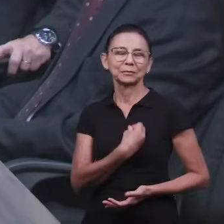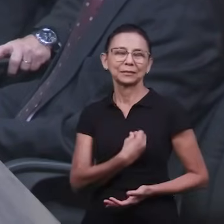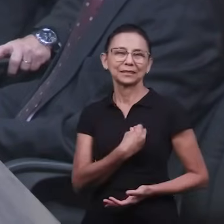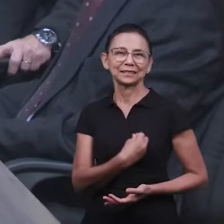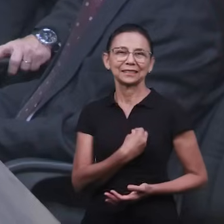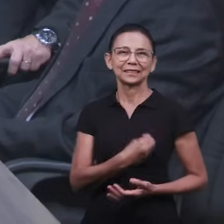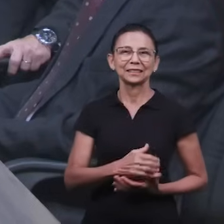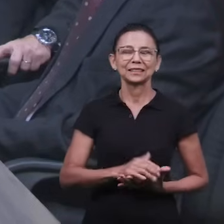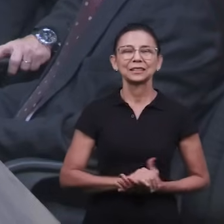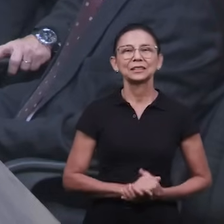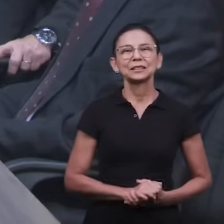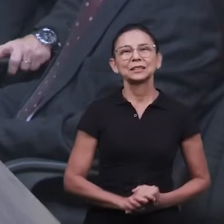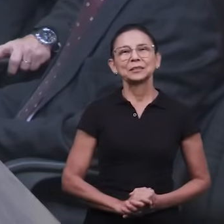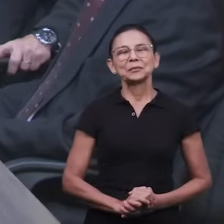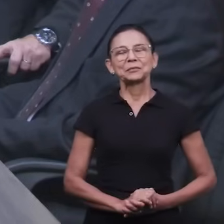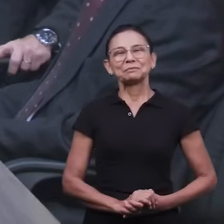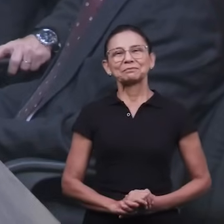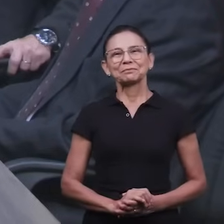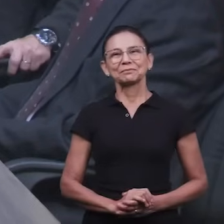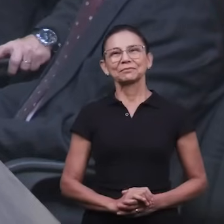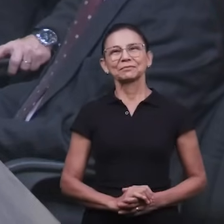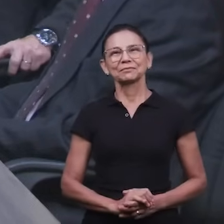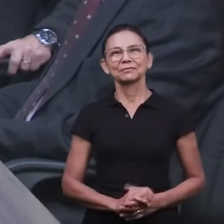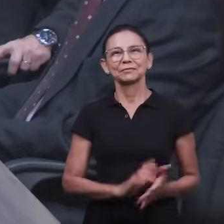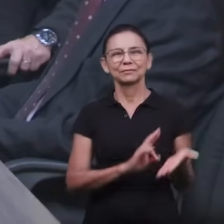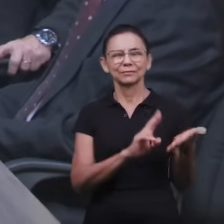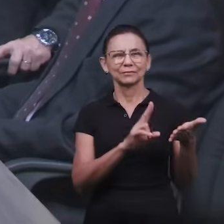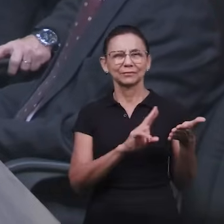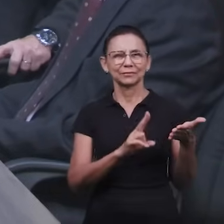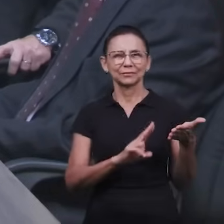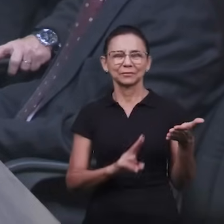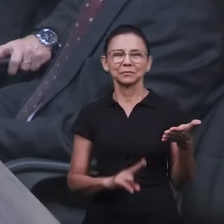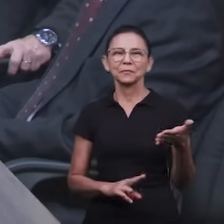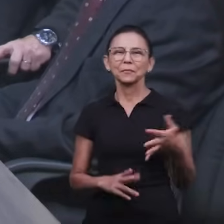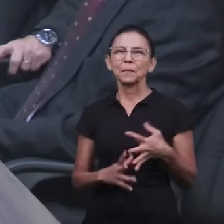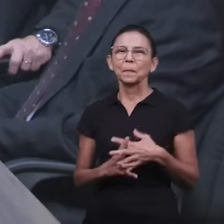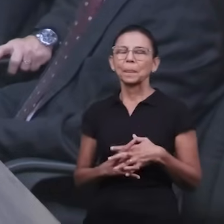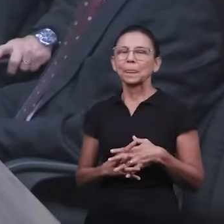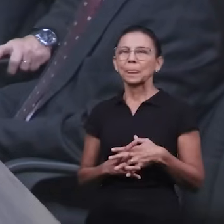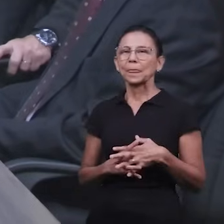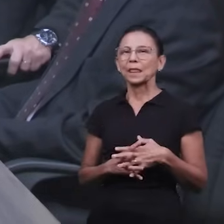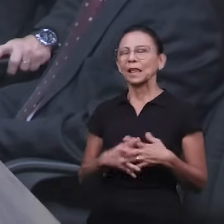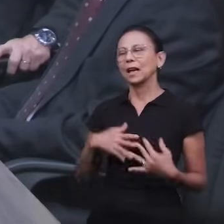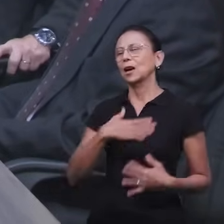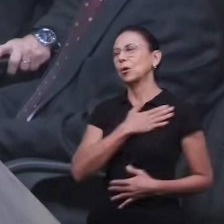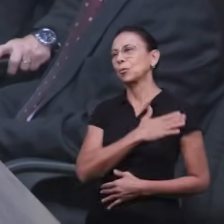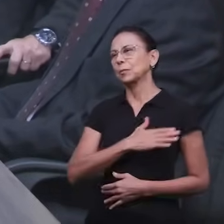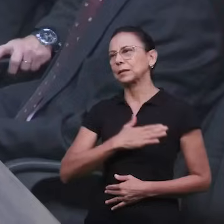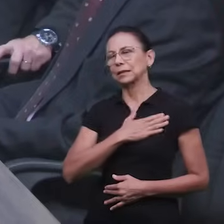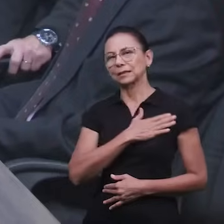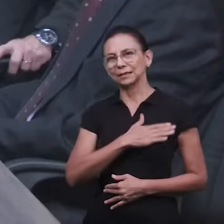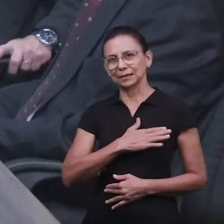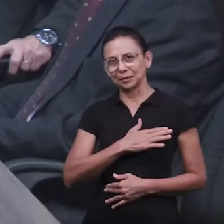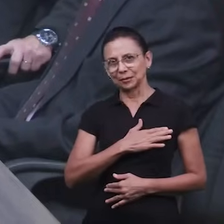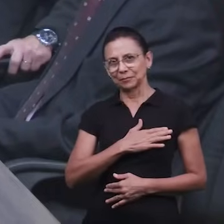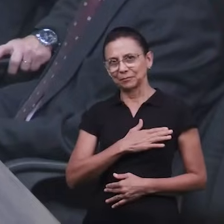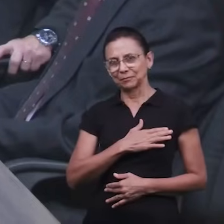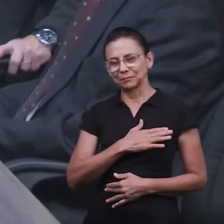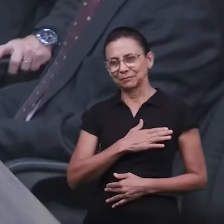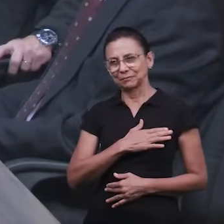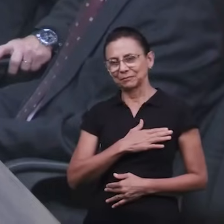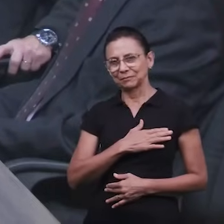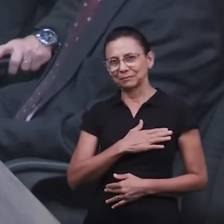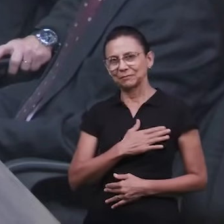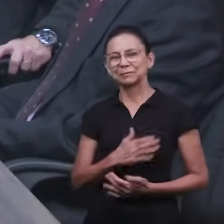pastor Elias, o pastor Cleverson. Amém. É uma honra tê-los aqui mais